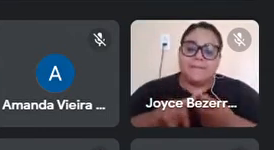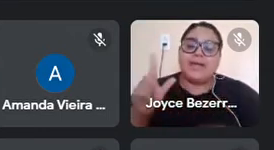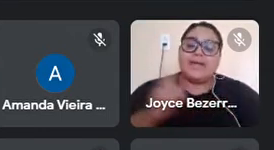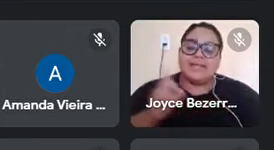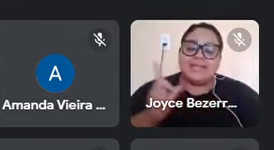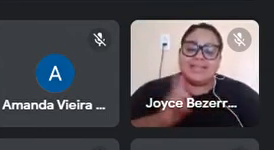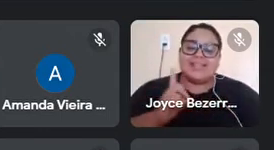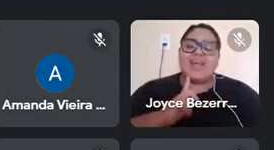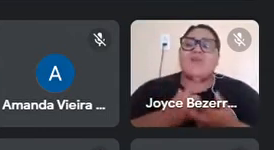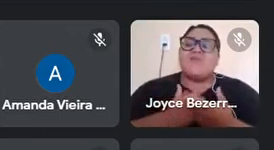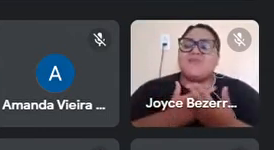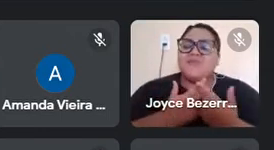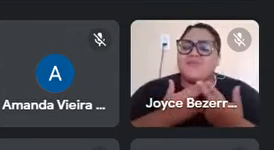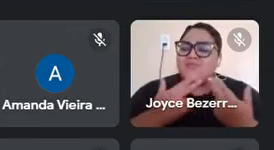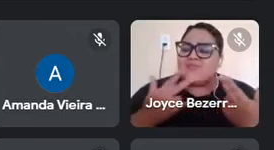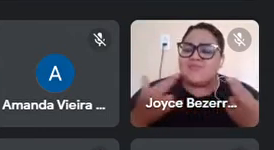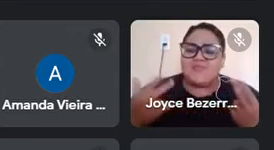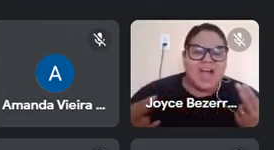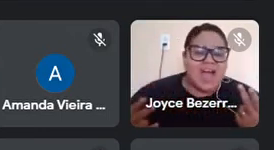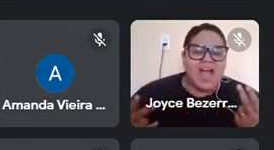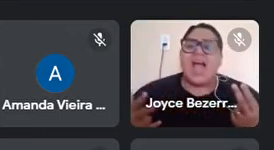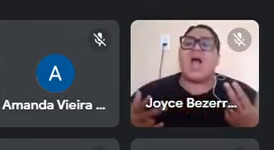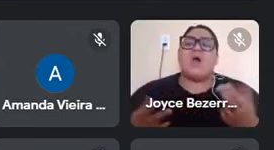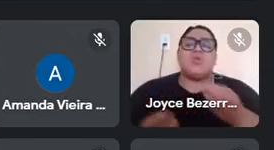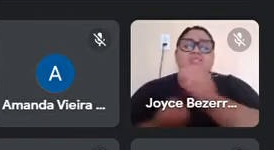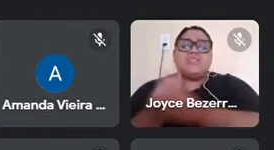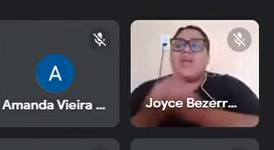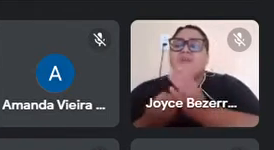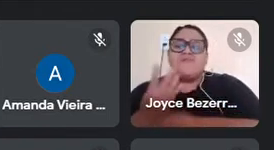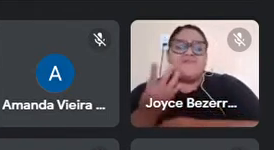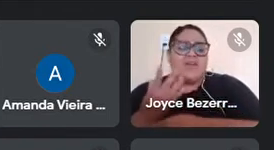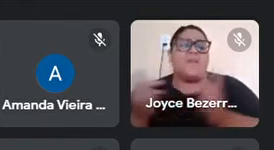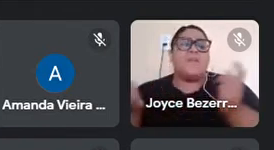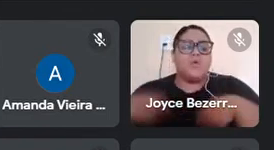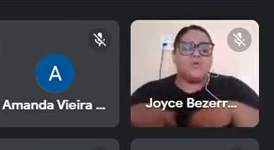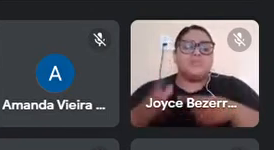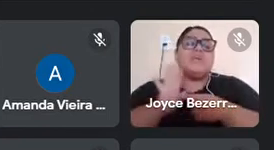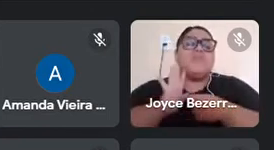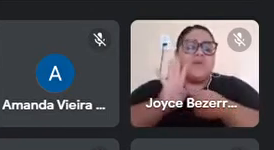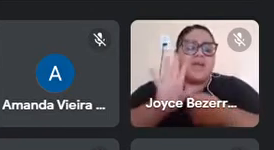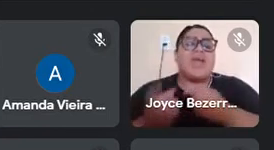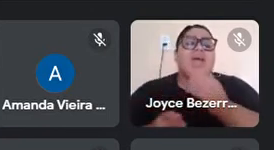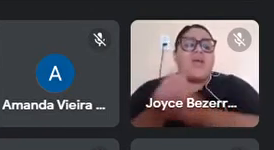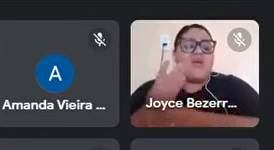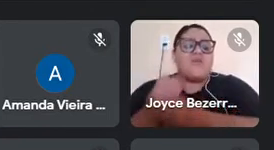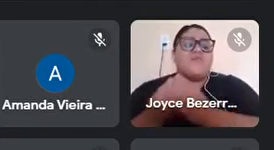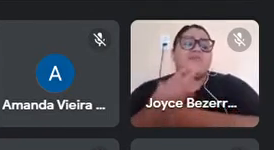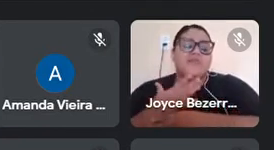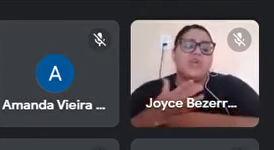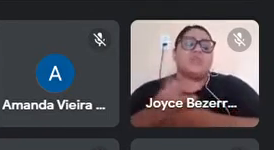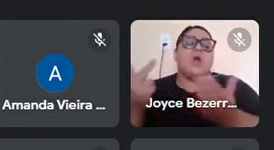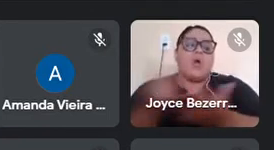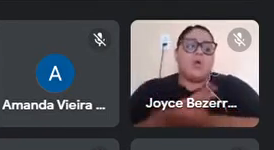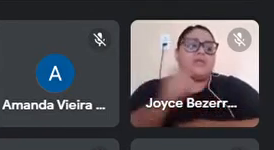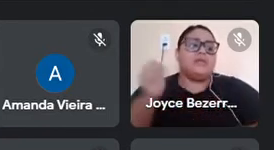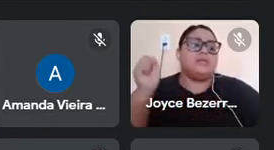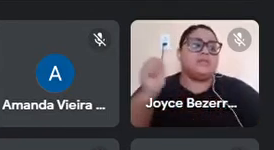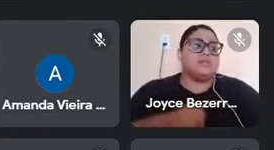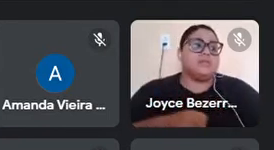efeitos colaterais, né? A gente viu que a imunização passiva, ela tem praticamente nenhum